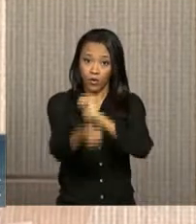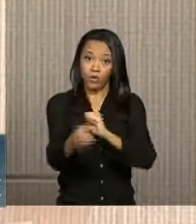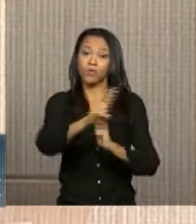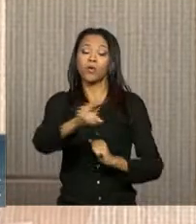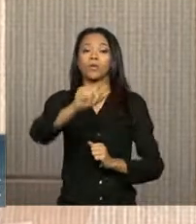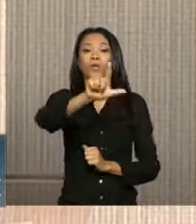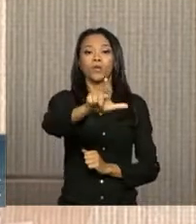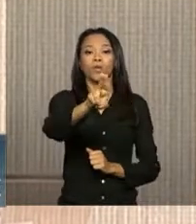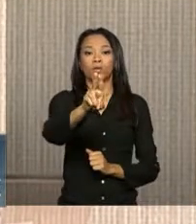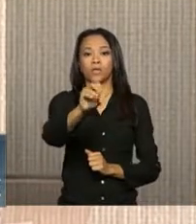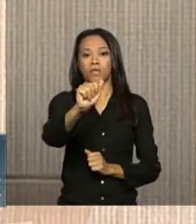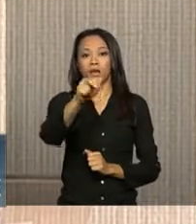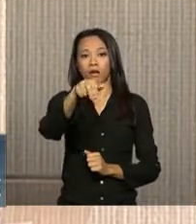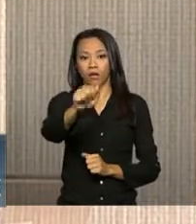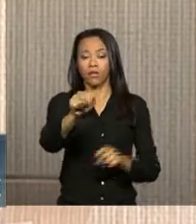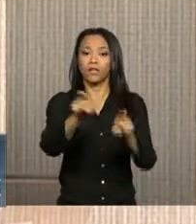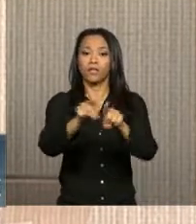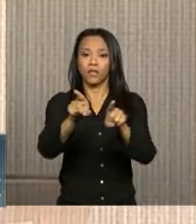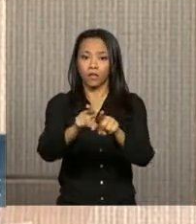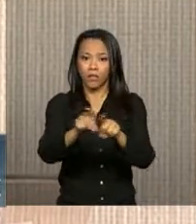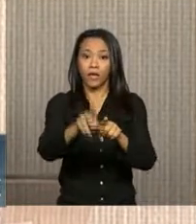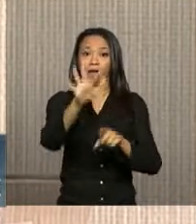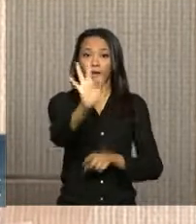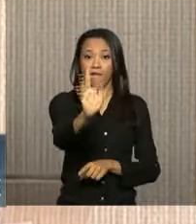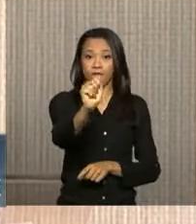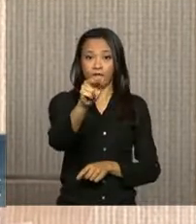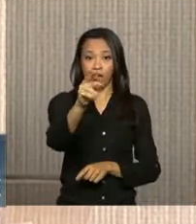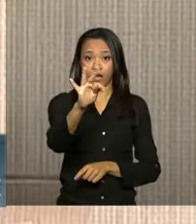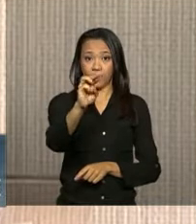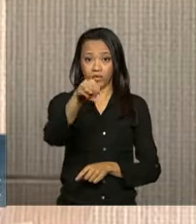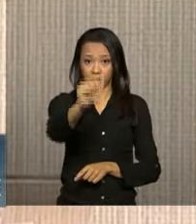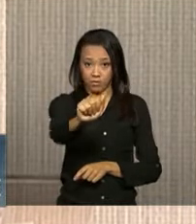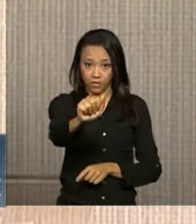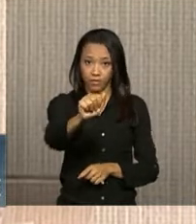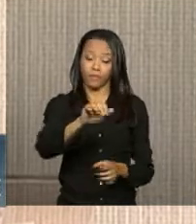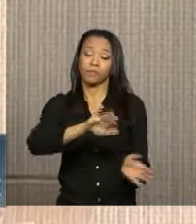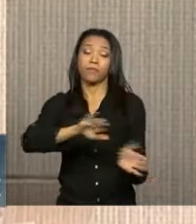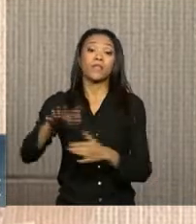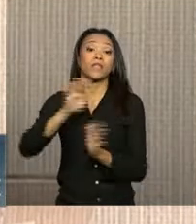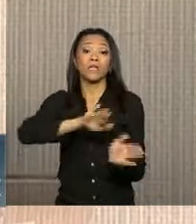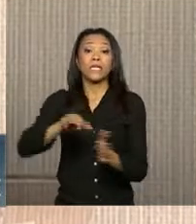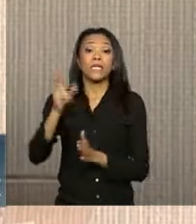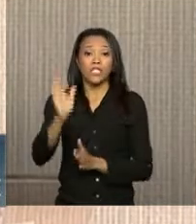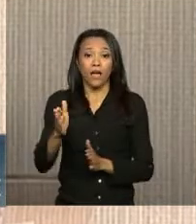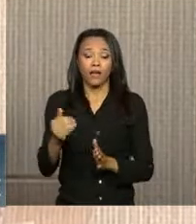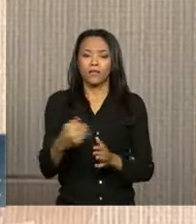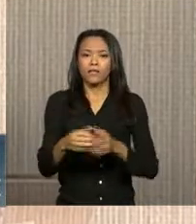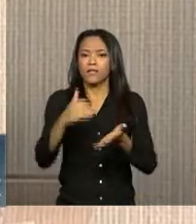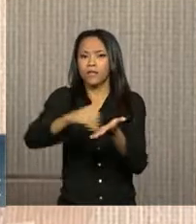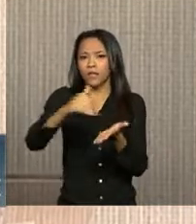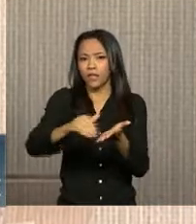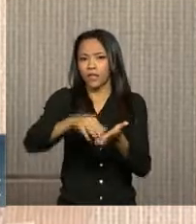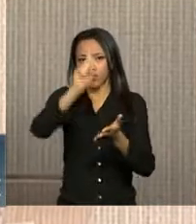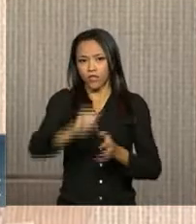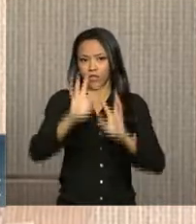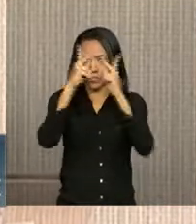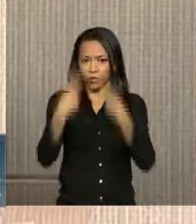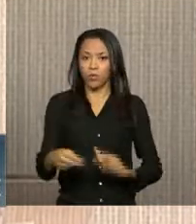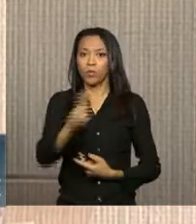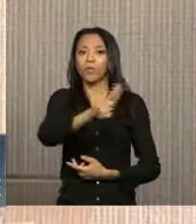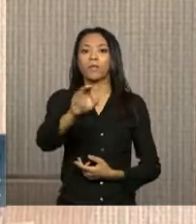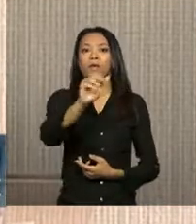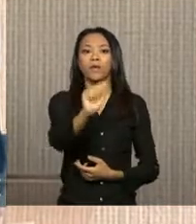loyola uma lenha edilamar fátima da silva já da secretaria de direitos humanos angélica moura